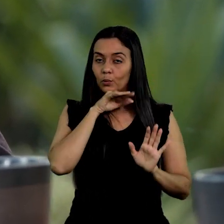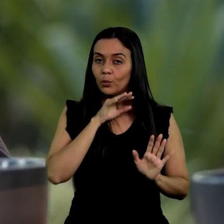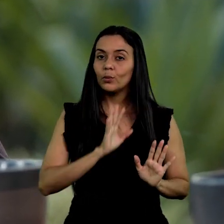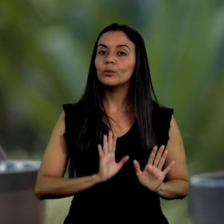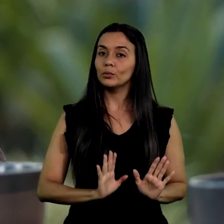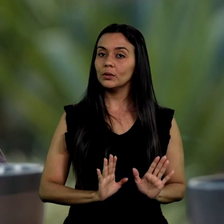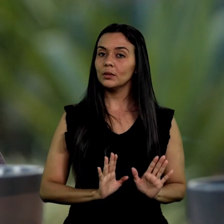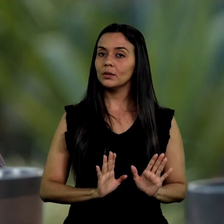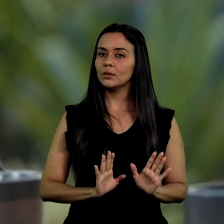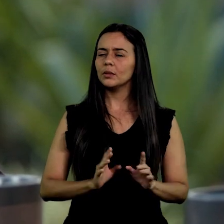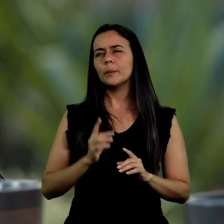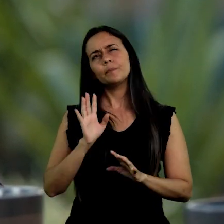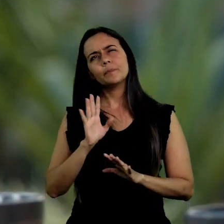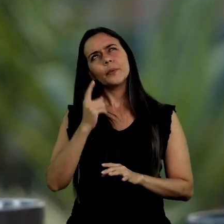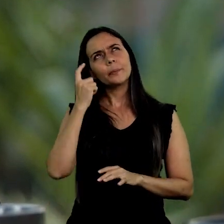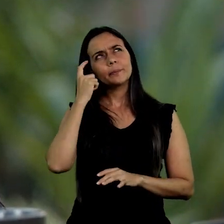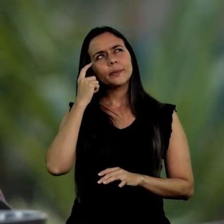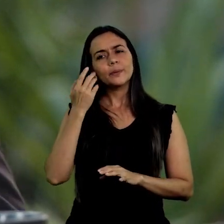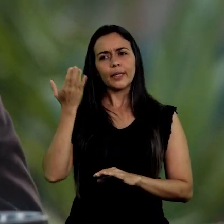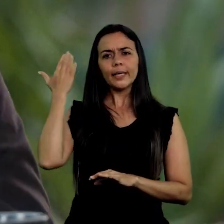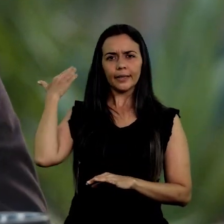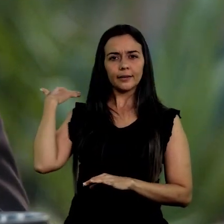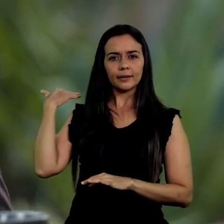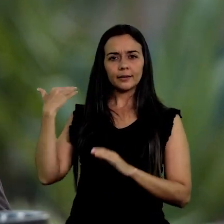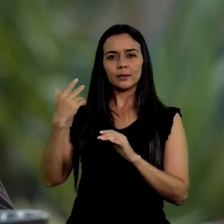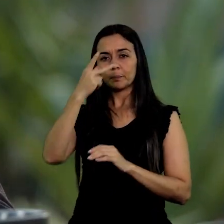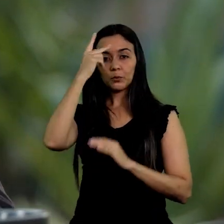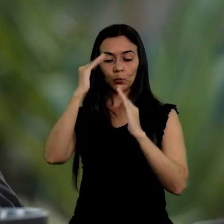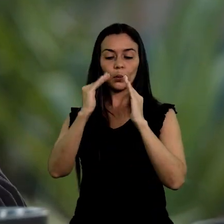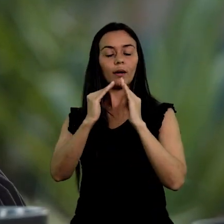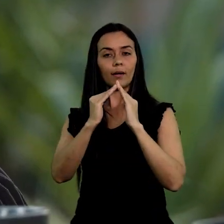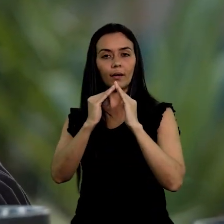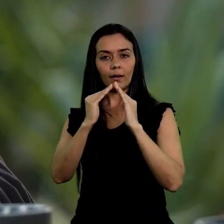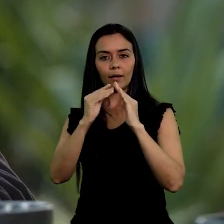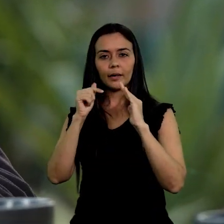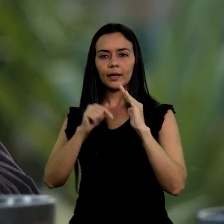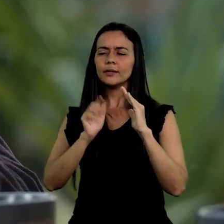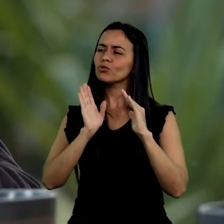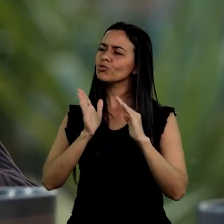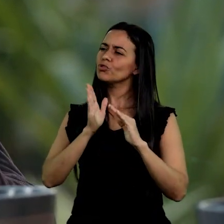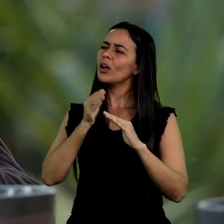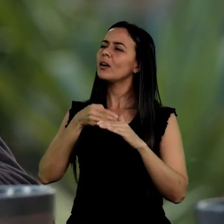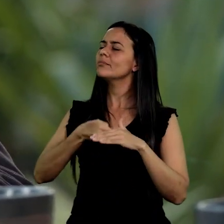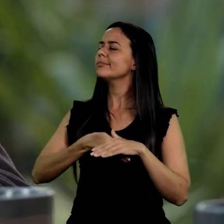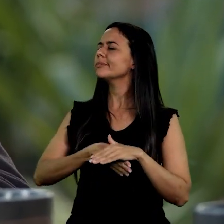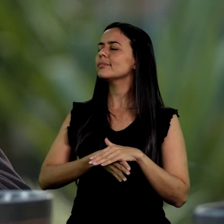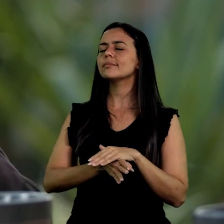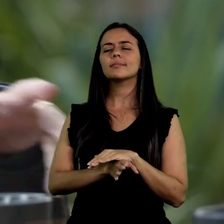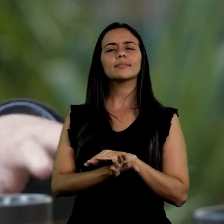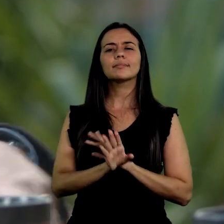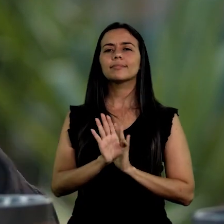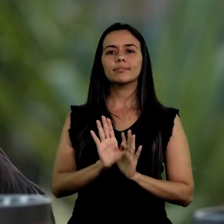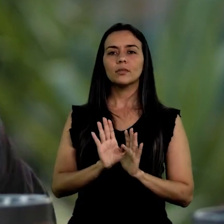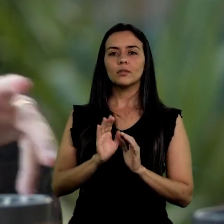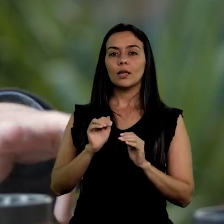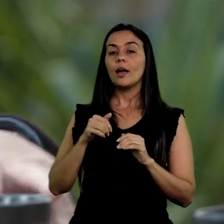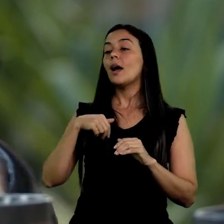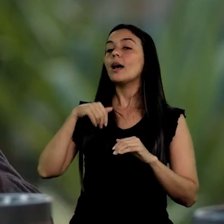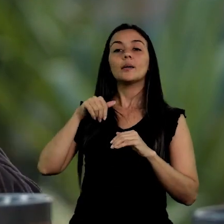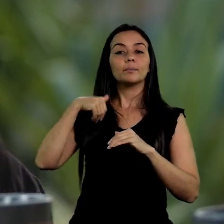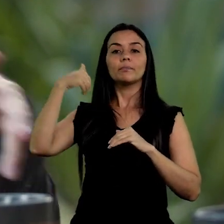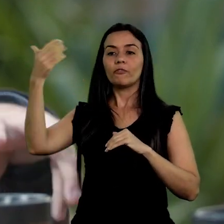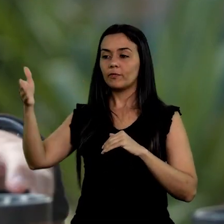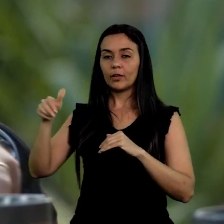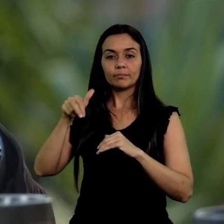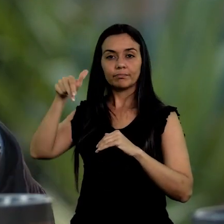Mas eu acho que naquela época, por exemplo, a pessoa estava em casa e ela, enfim, tinha o hábito de consumir um monte de coisa